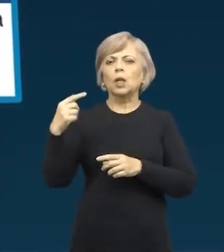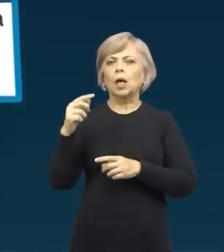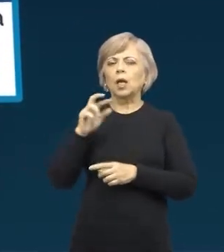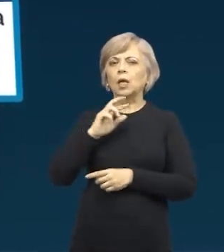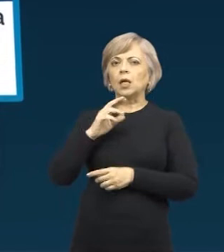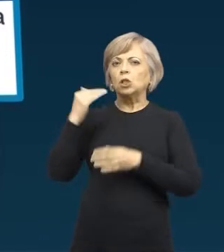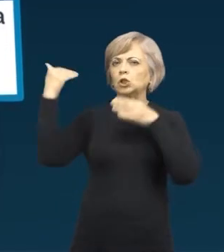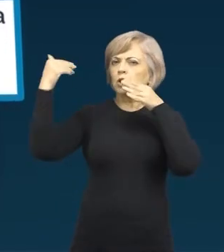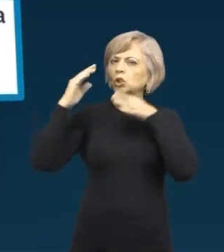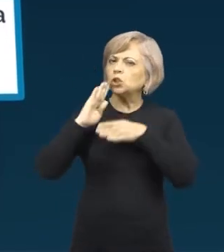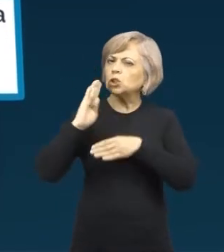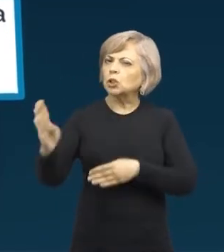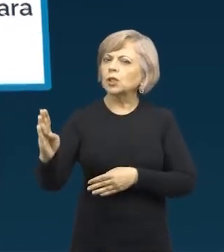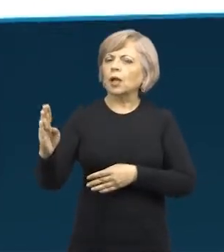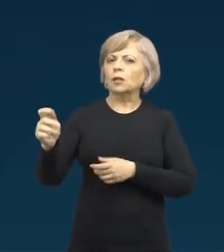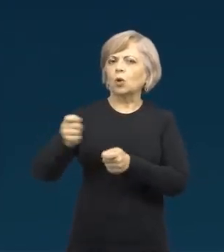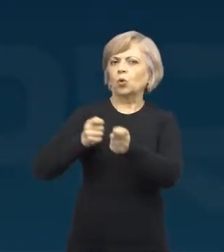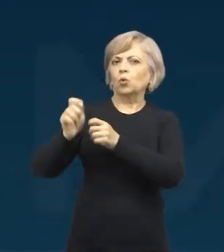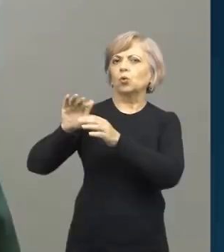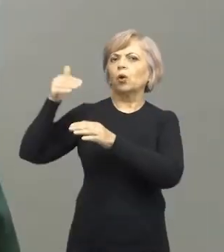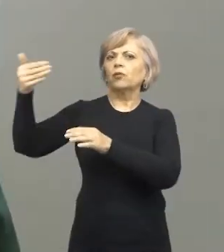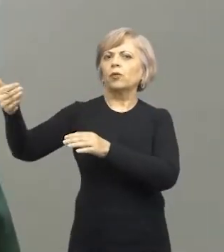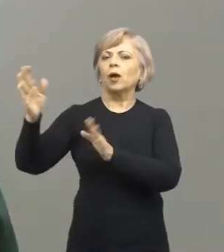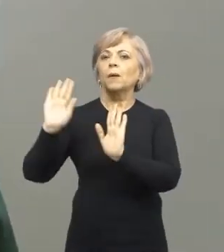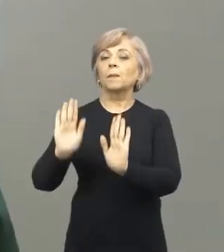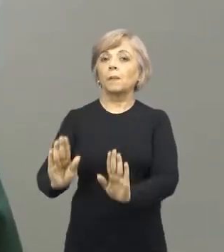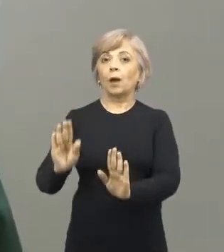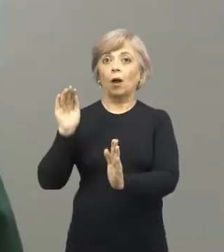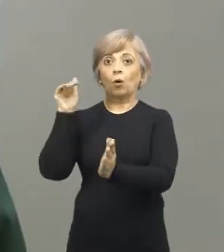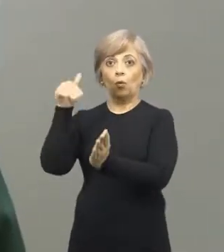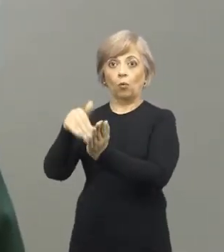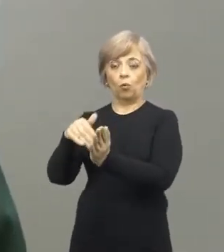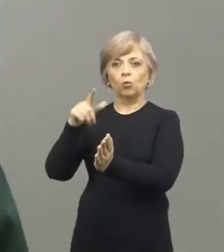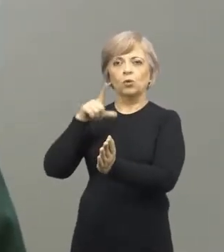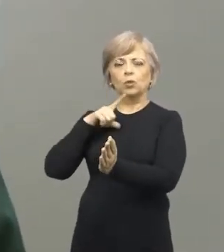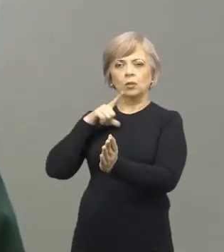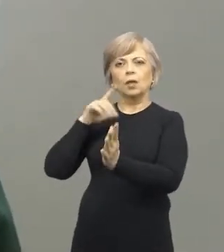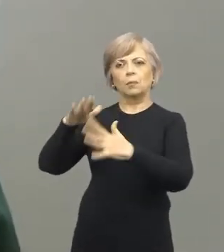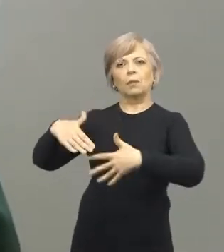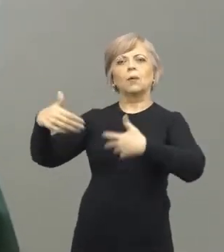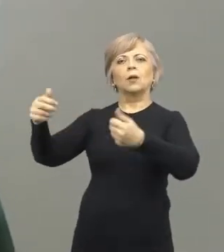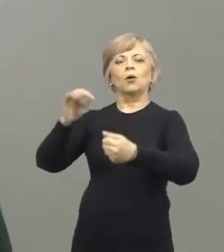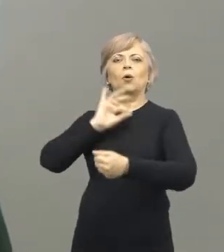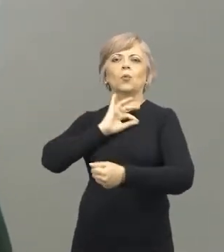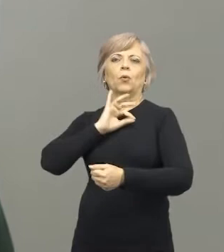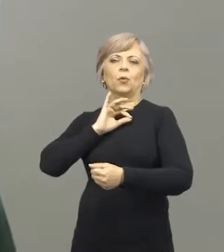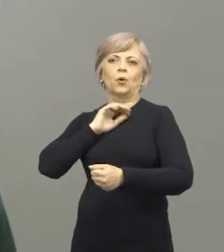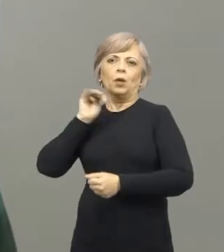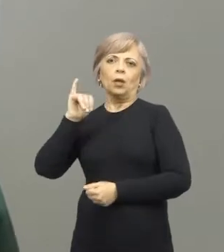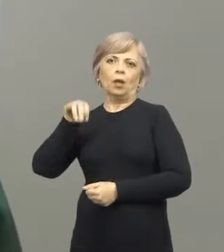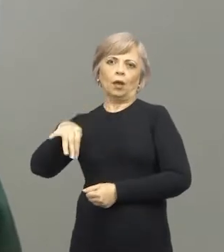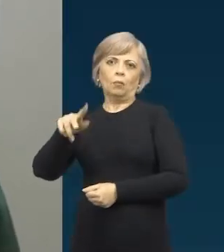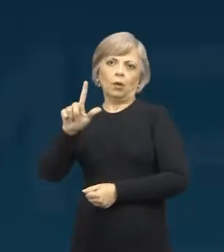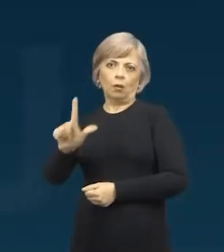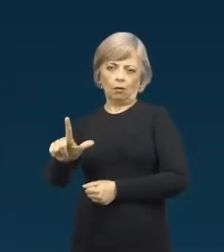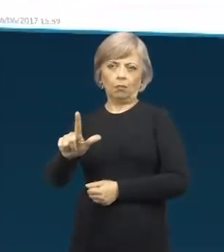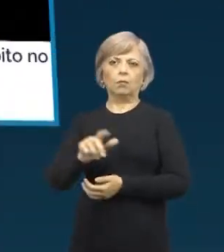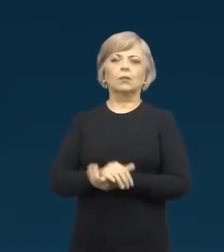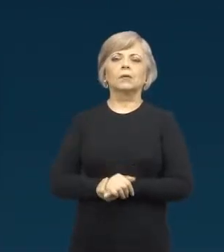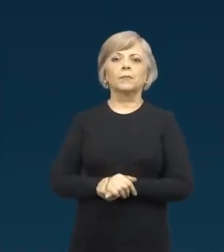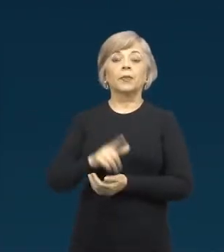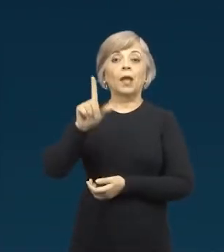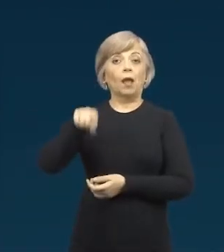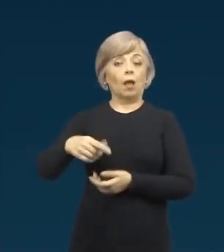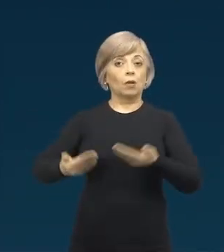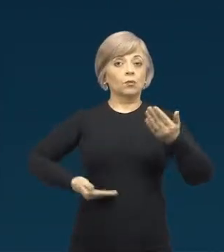controle externo, mas no fim último acabou propiciando uma maior eficiência do IML. Era um